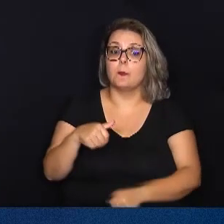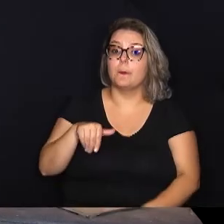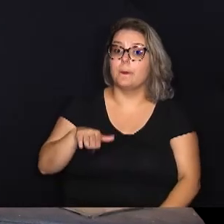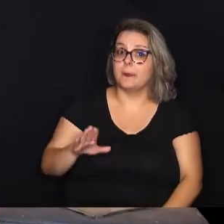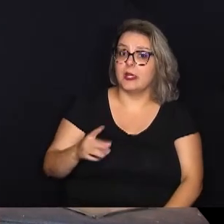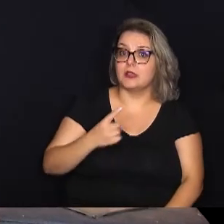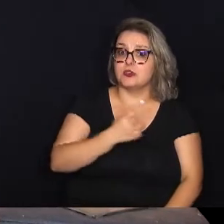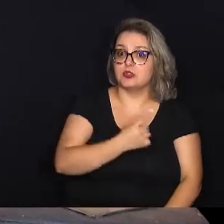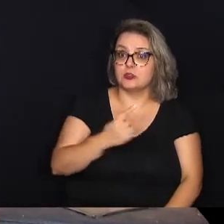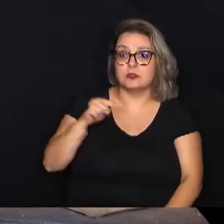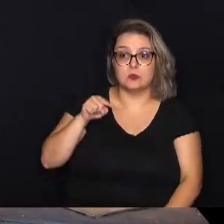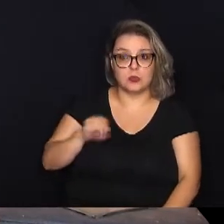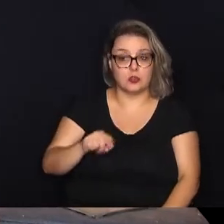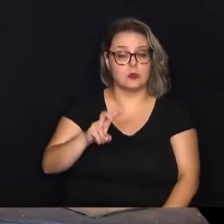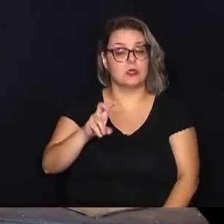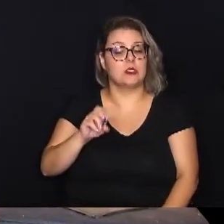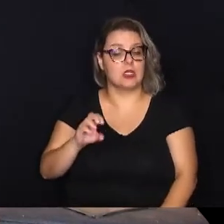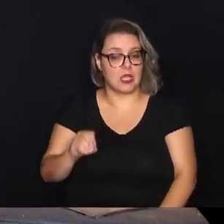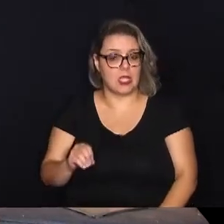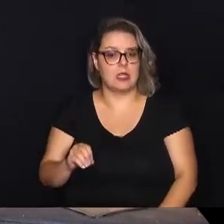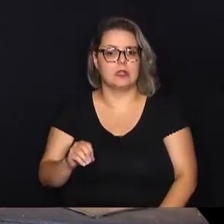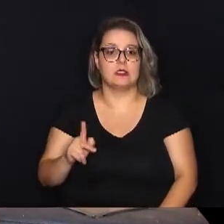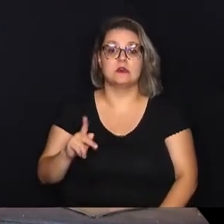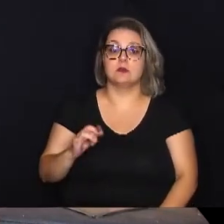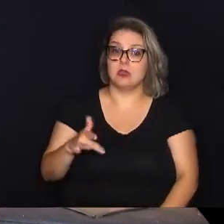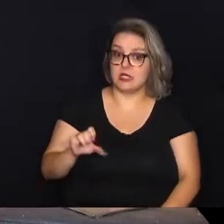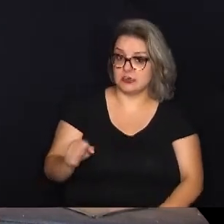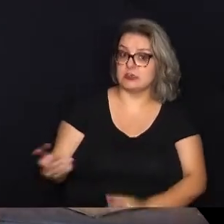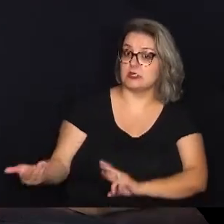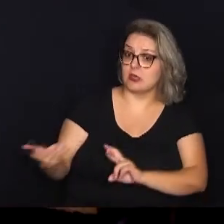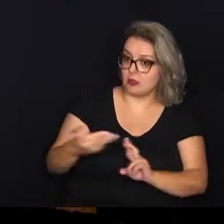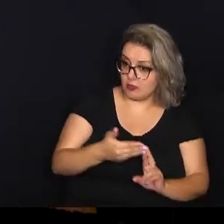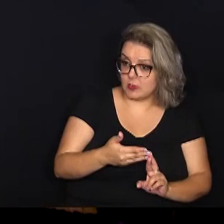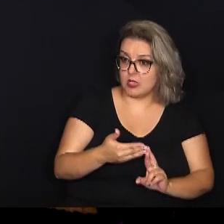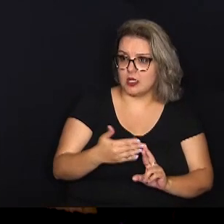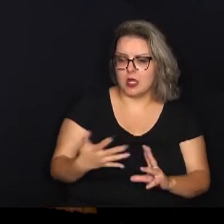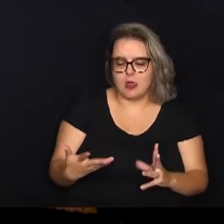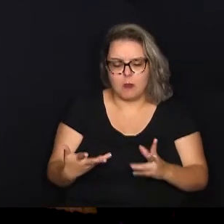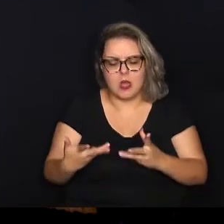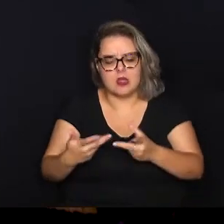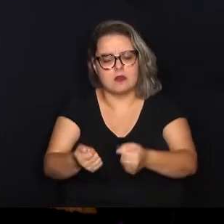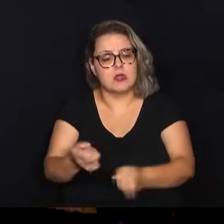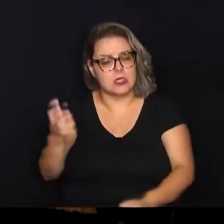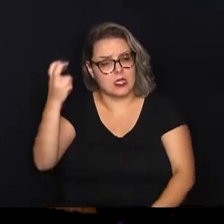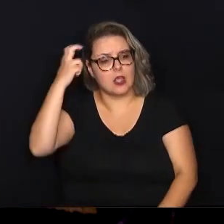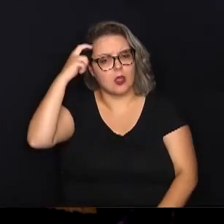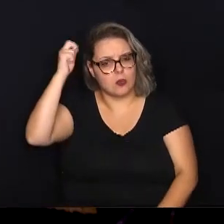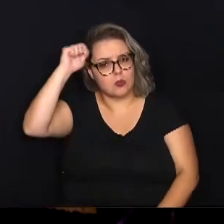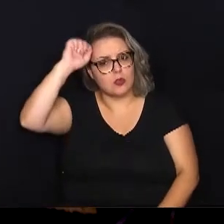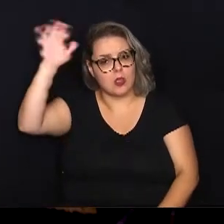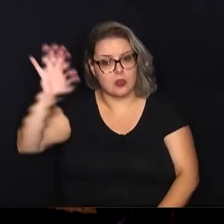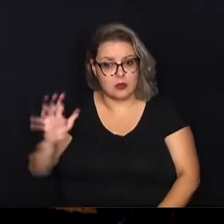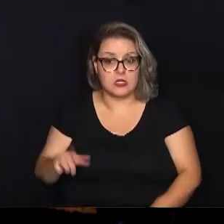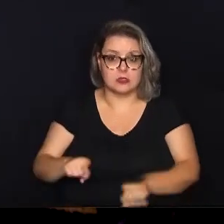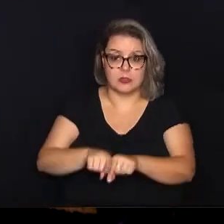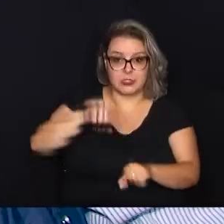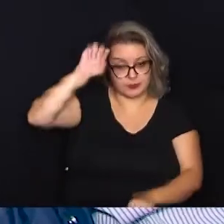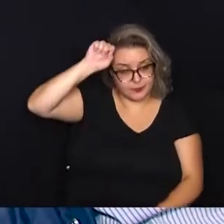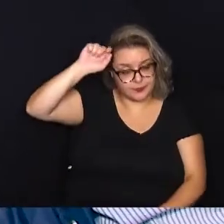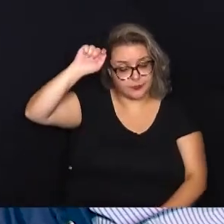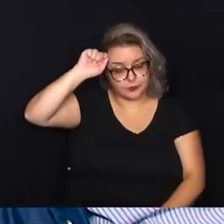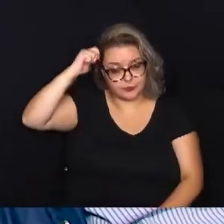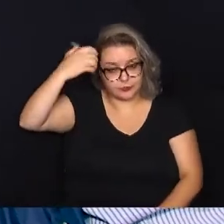anos. São mais de 11.500 peças representando a riqueza da cultura africana e